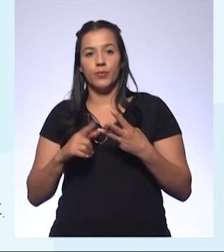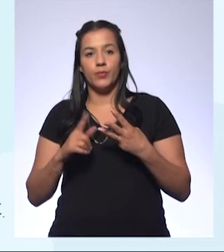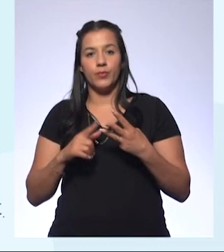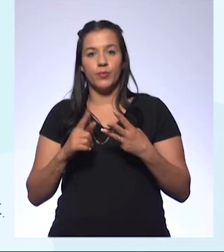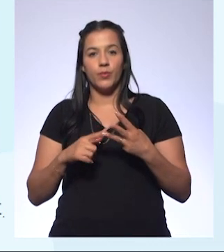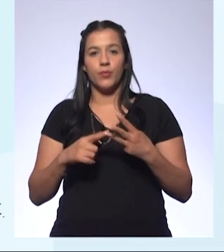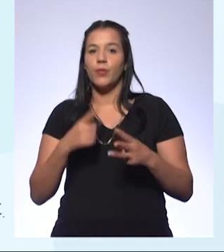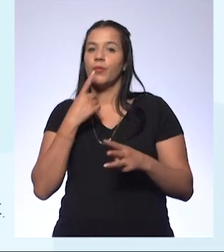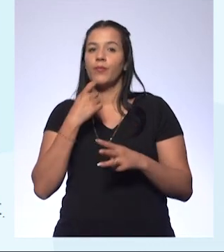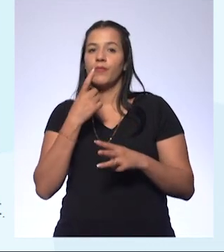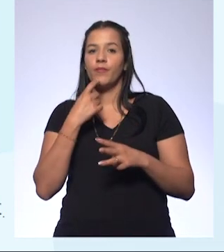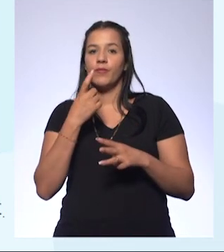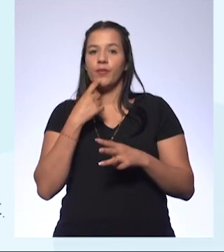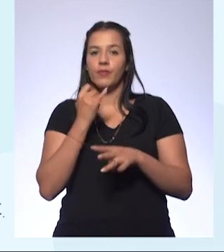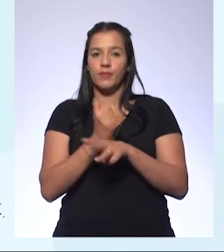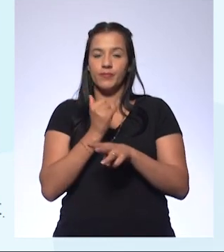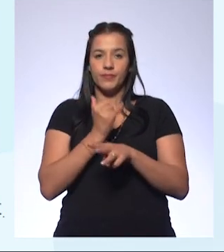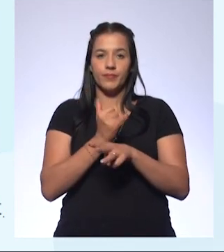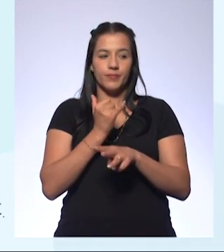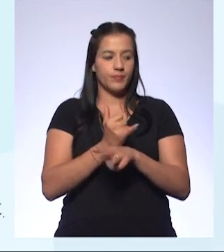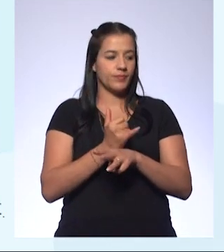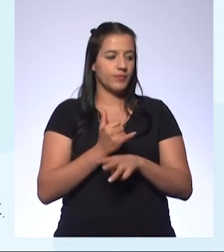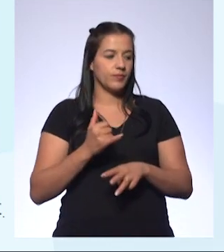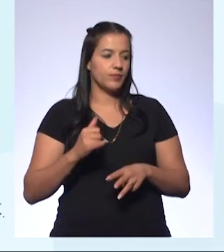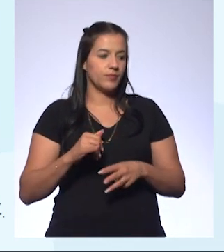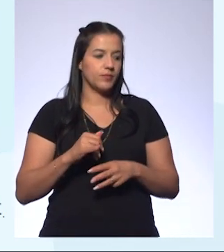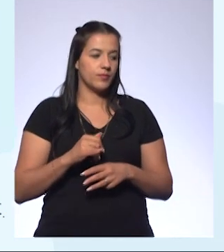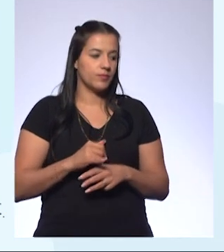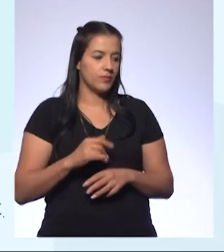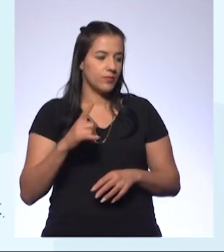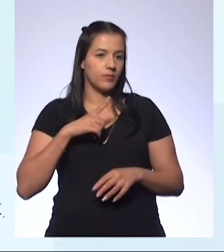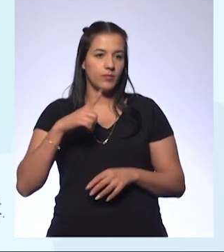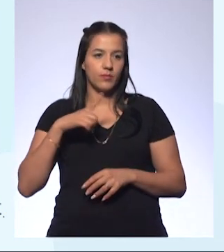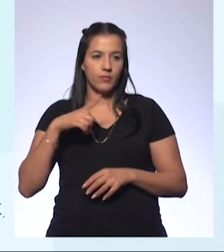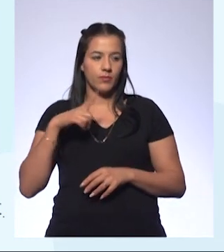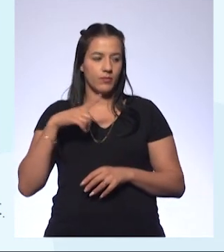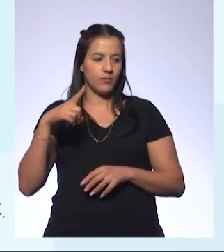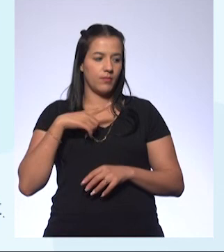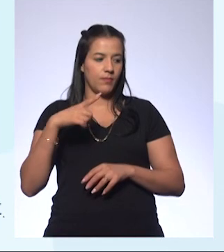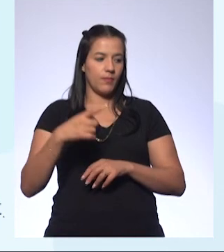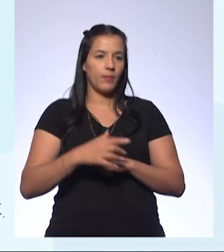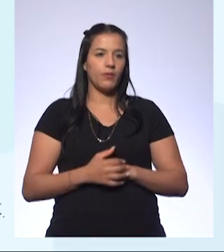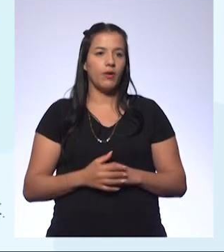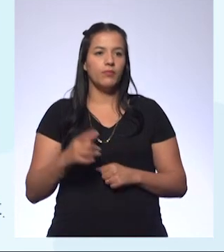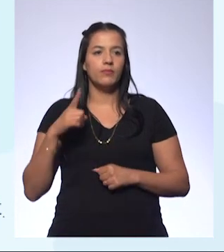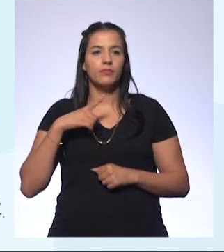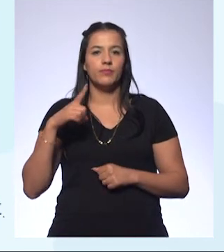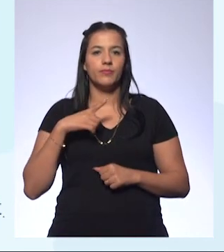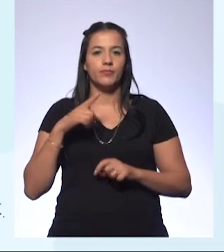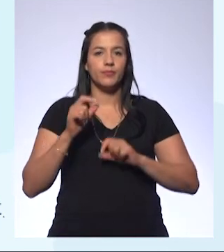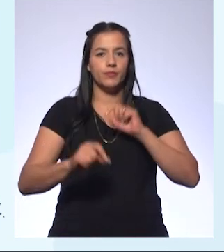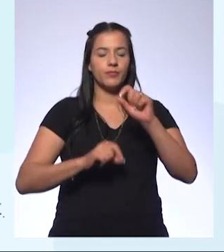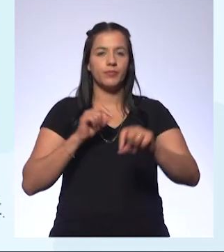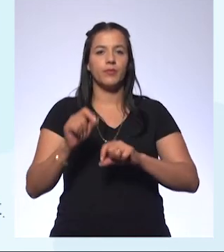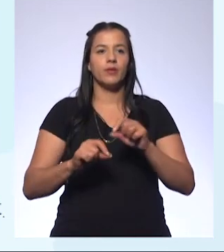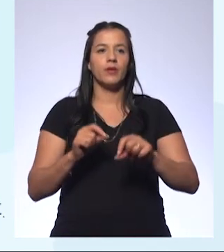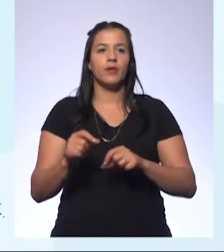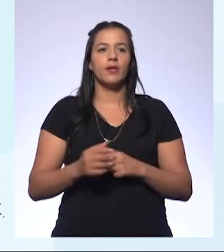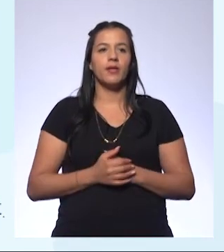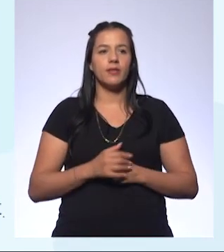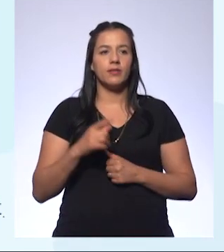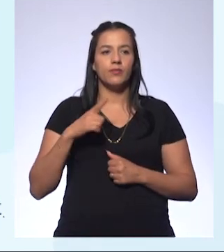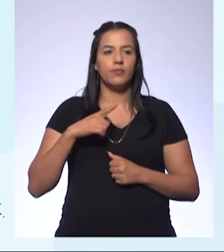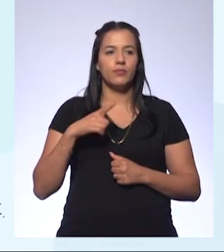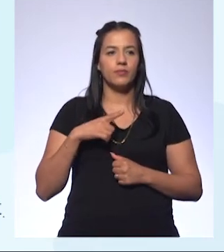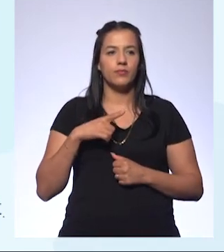avermelhado. Então, a grande maioria deles é de cor prateada. Existem outras tonalidades, mas aí nós temos as ligas metálicas, né? Nós